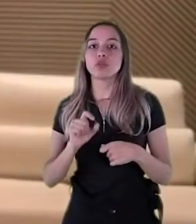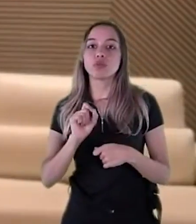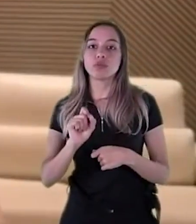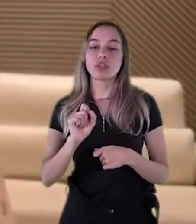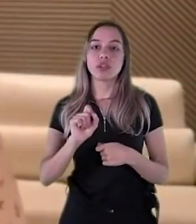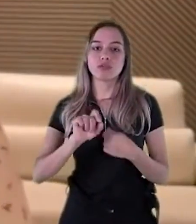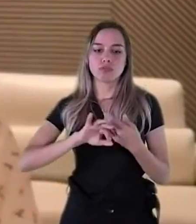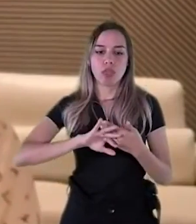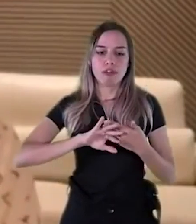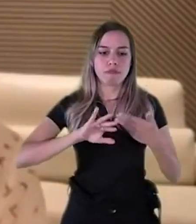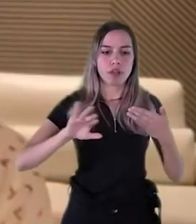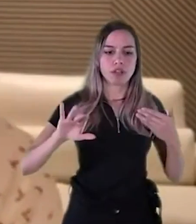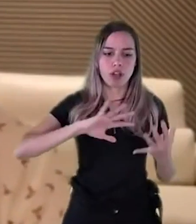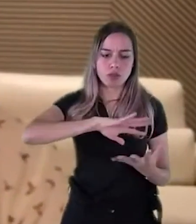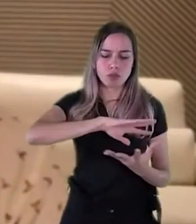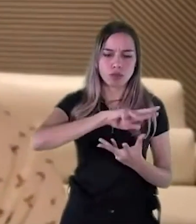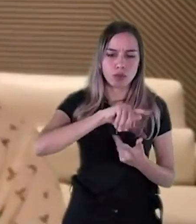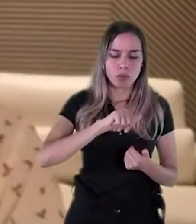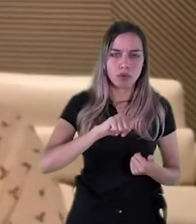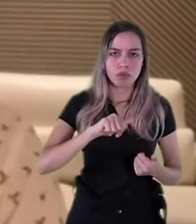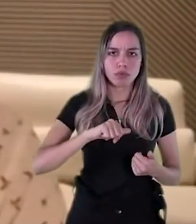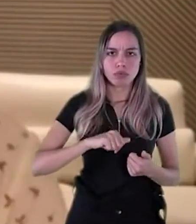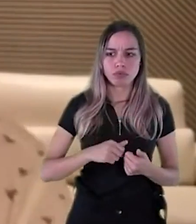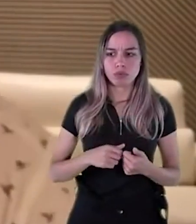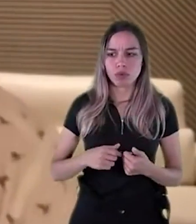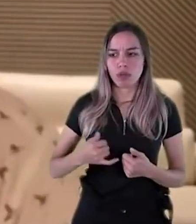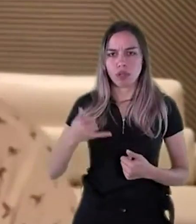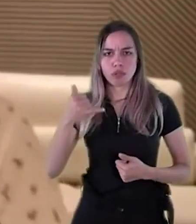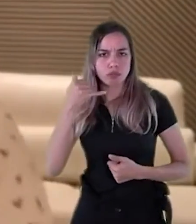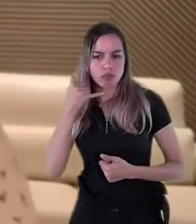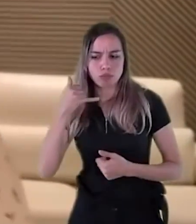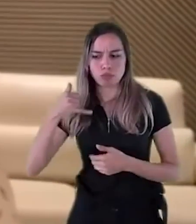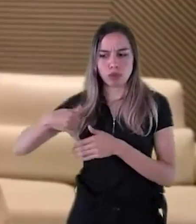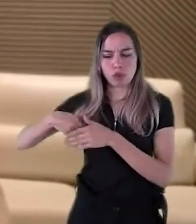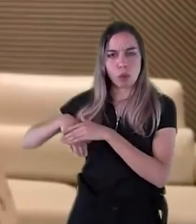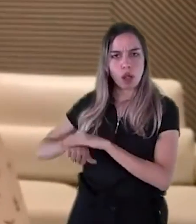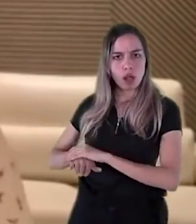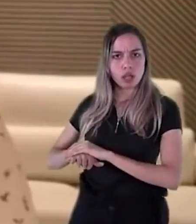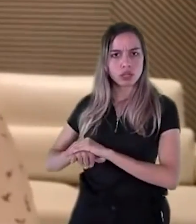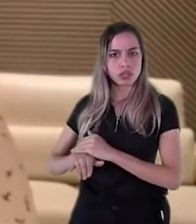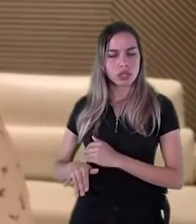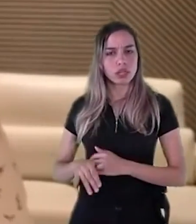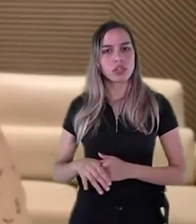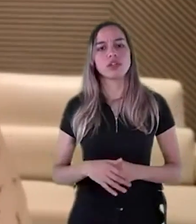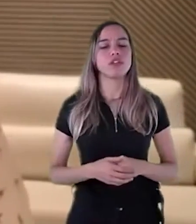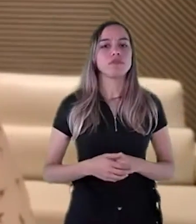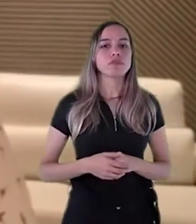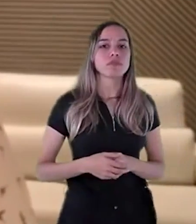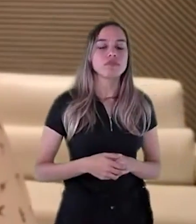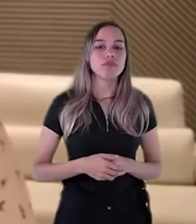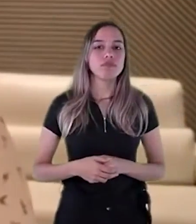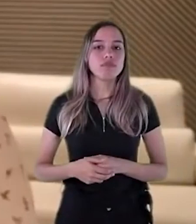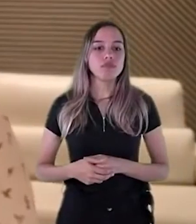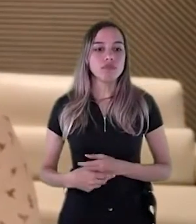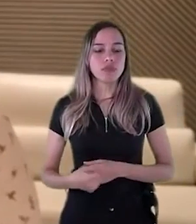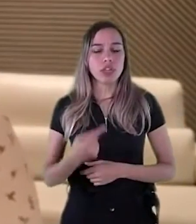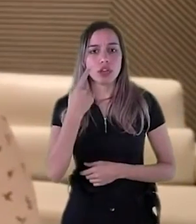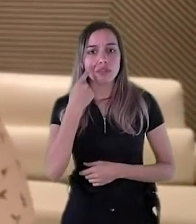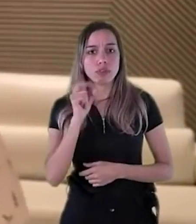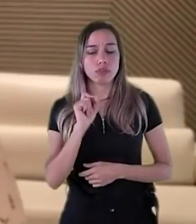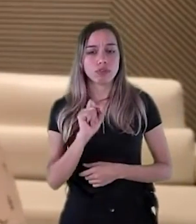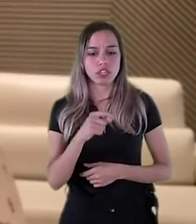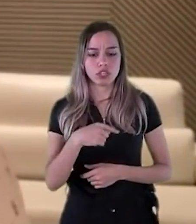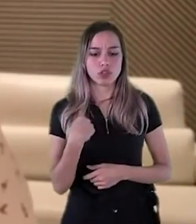comunhão ali de silêncio, de intimidade. E eu acredito que hoje, nós que de alguma forma consumimos literatura e que